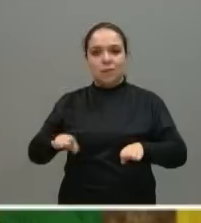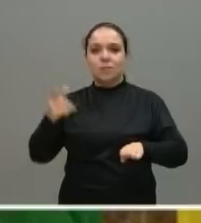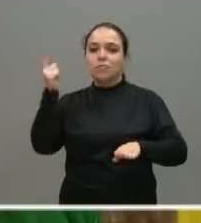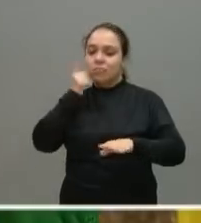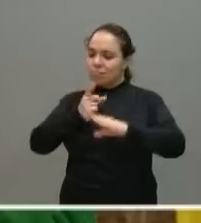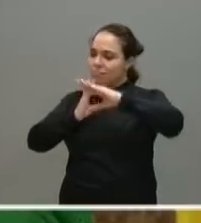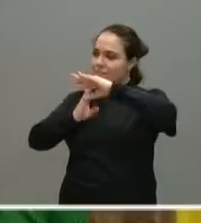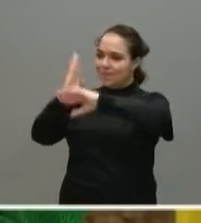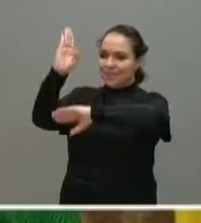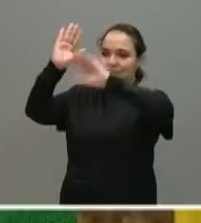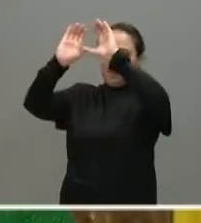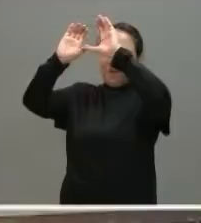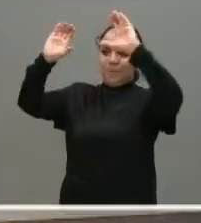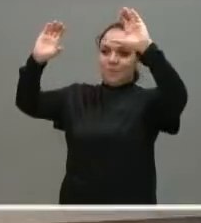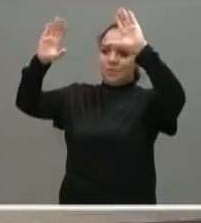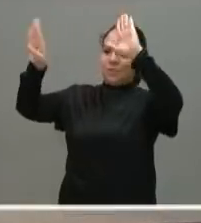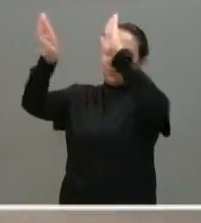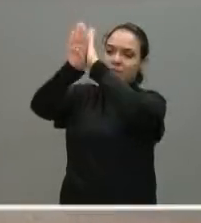as nuvens.